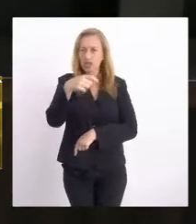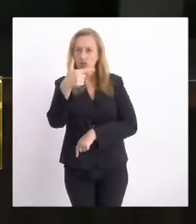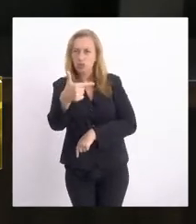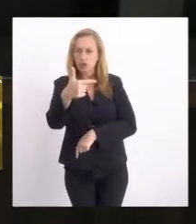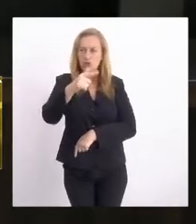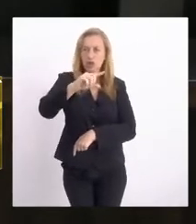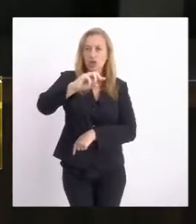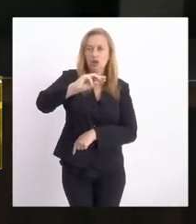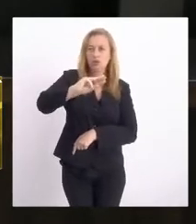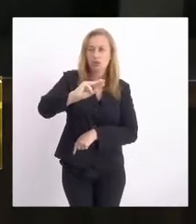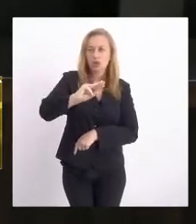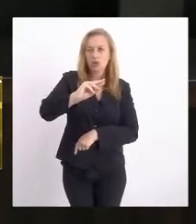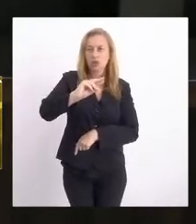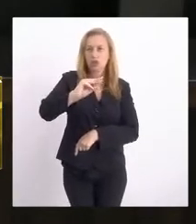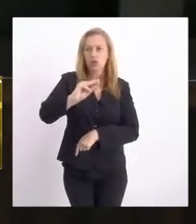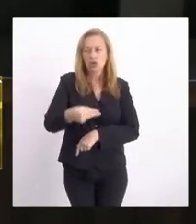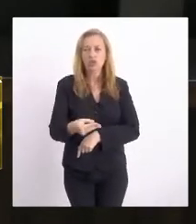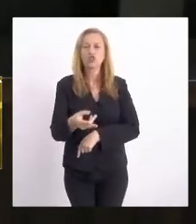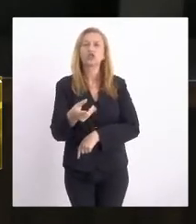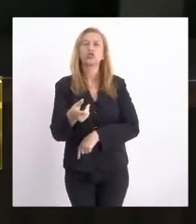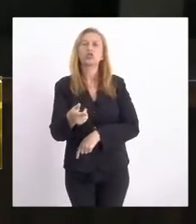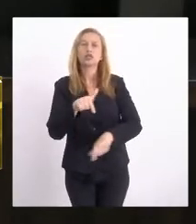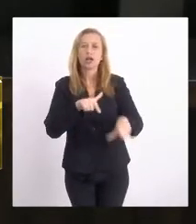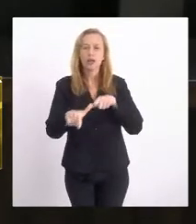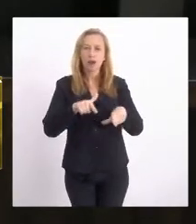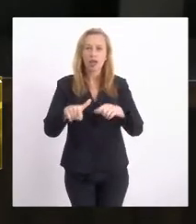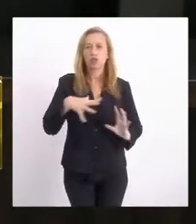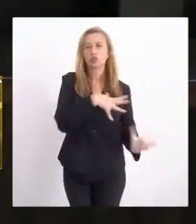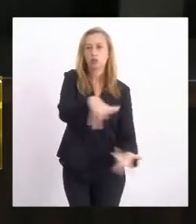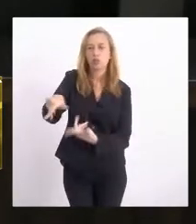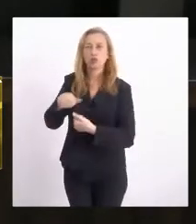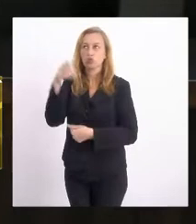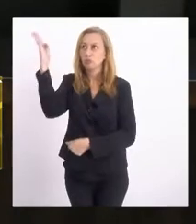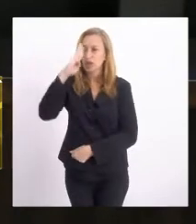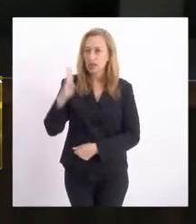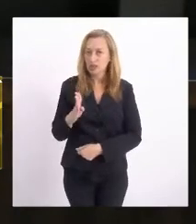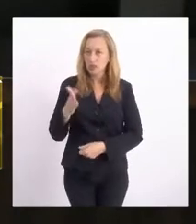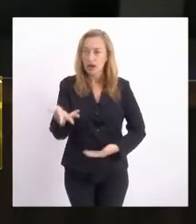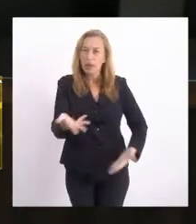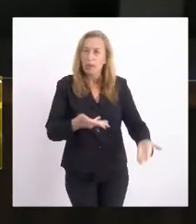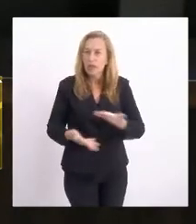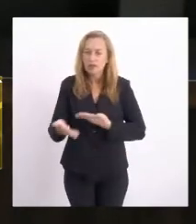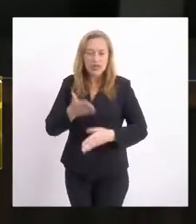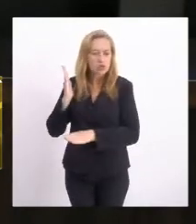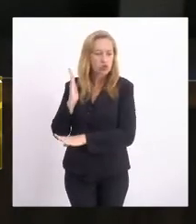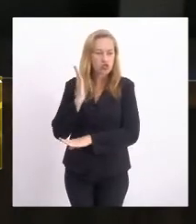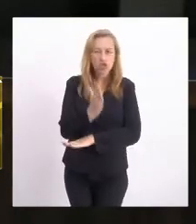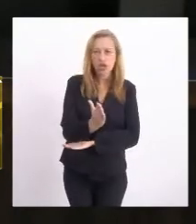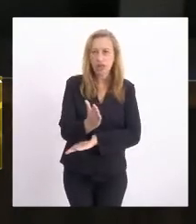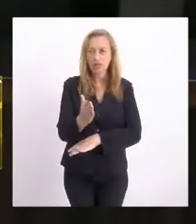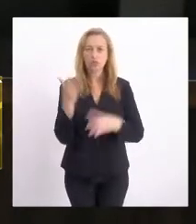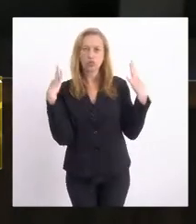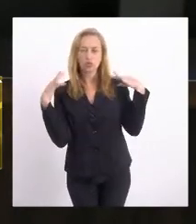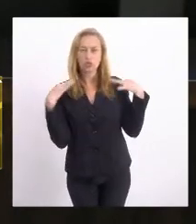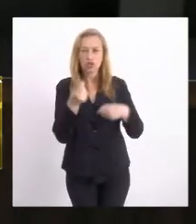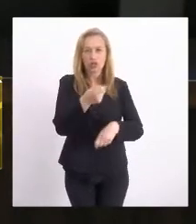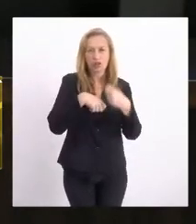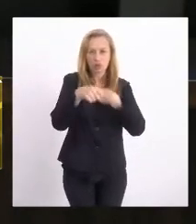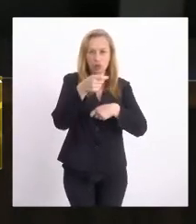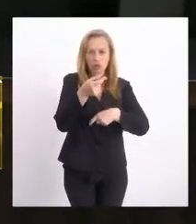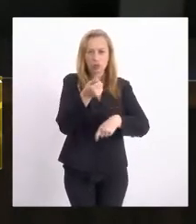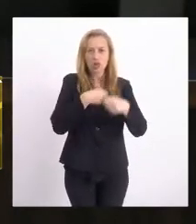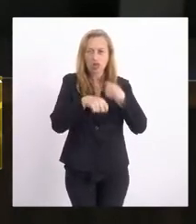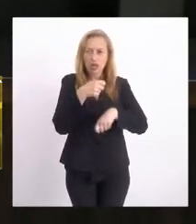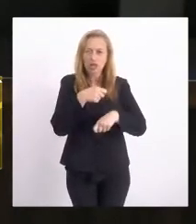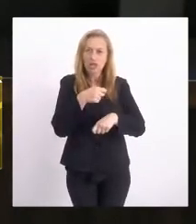milhões de emprego no Mundo no Brasil a participação Direta do Turismo na economia